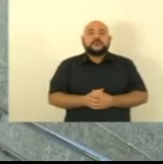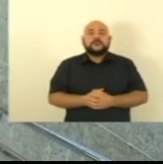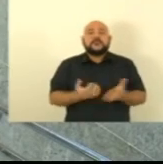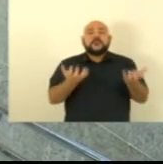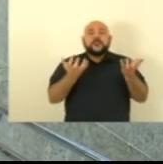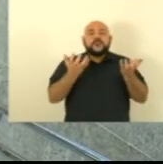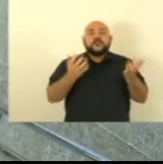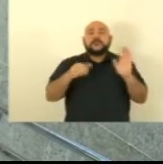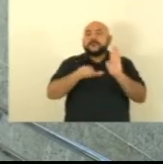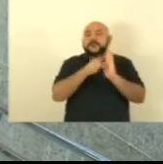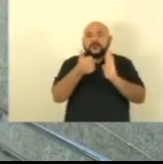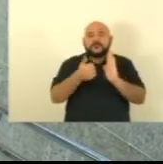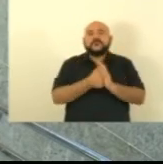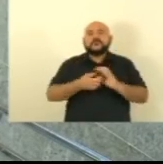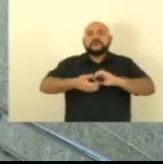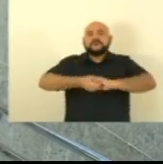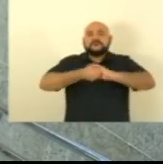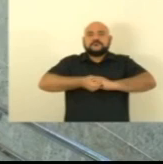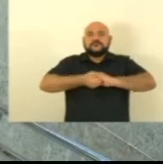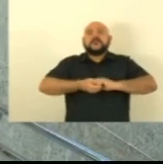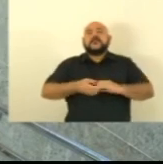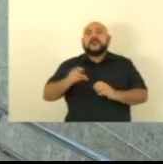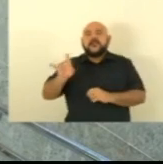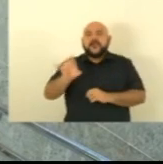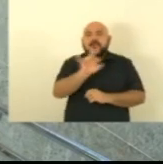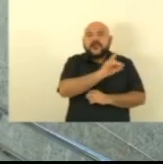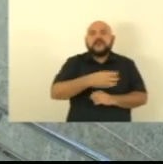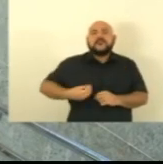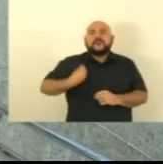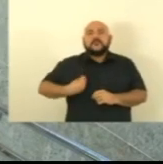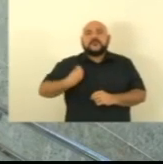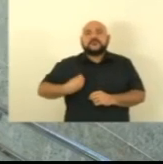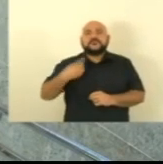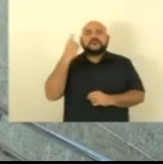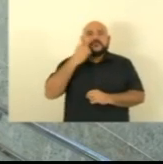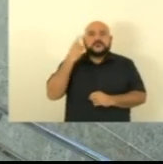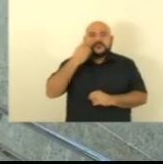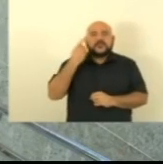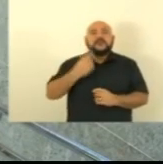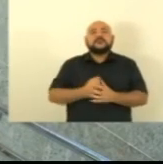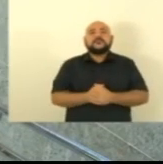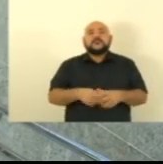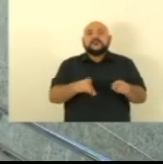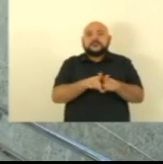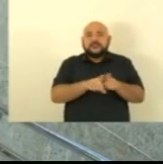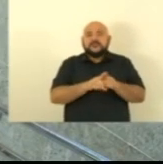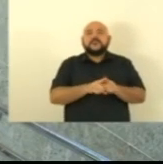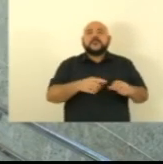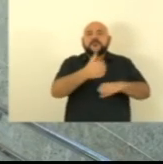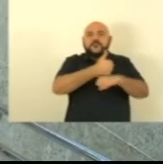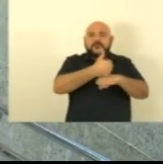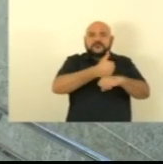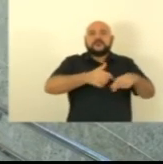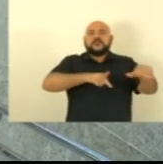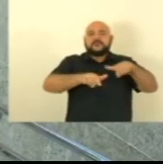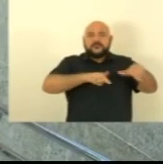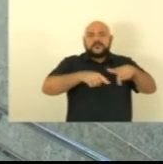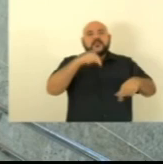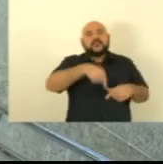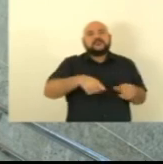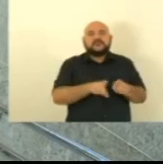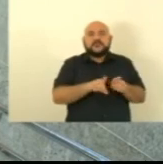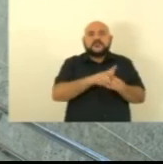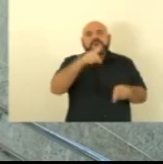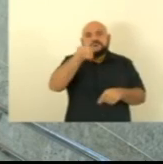lugar, cumprimentar todos os deputados, deputadas presentes, cumprimentar os servidores dessa casa, todos que nos assistem pela TV